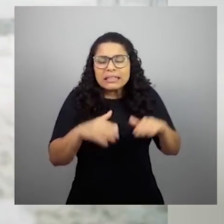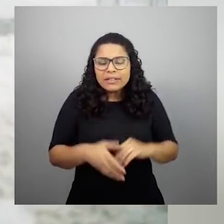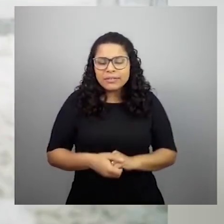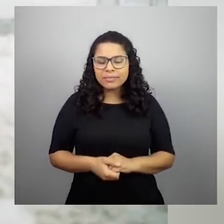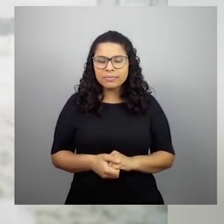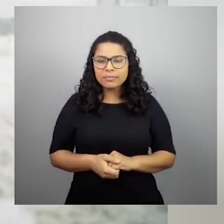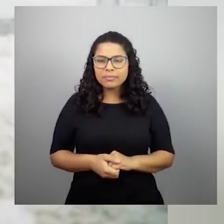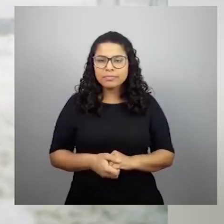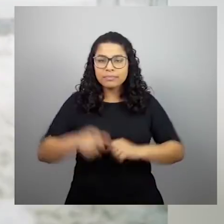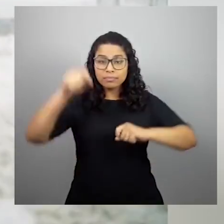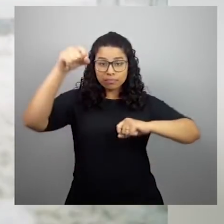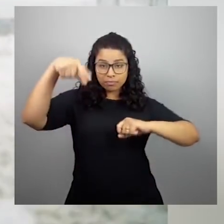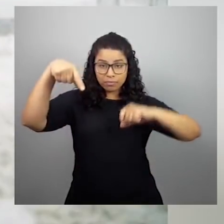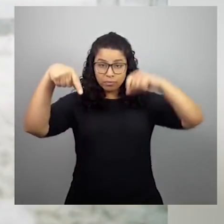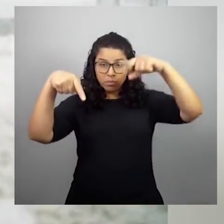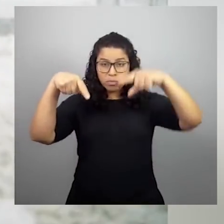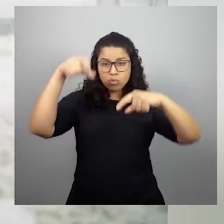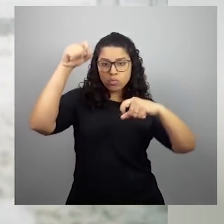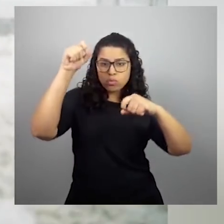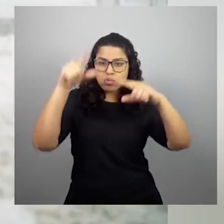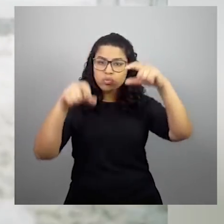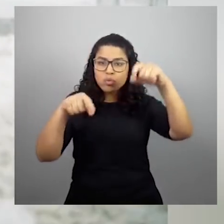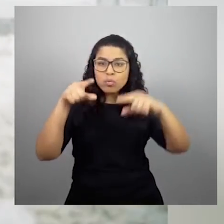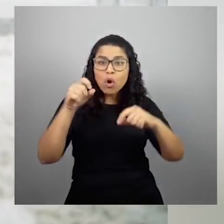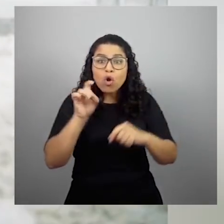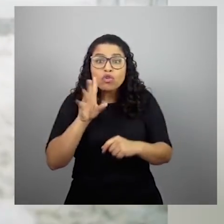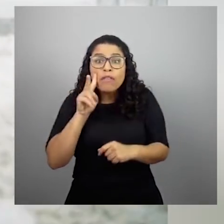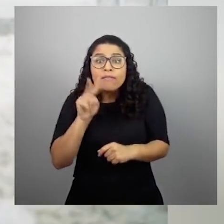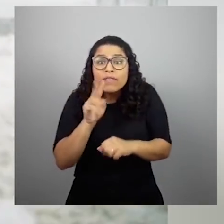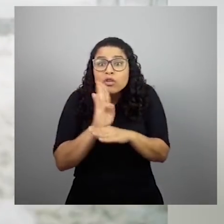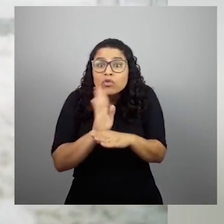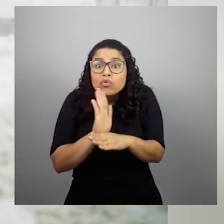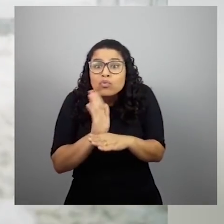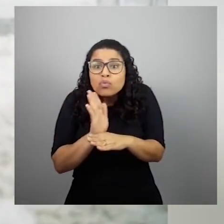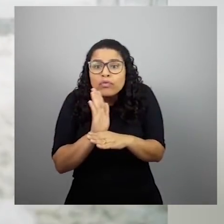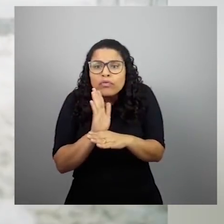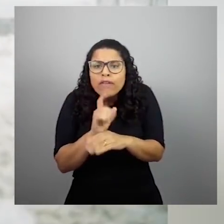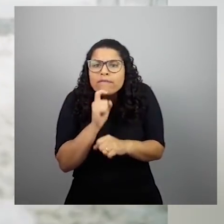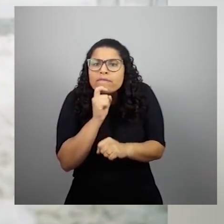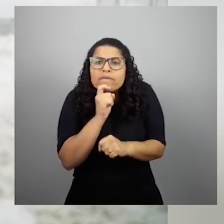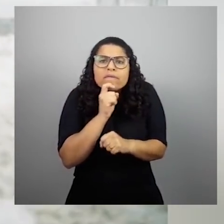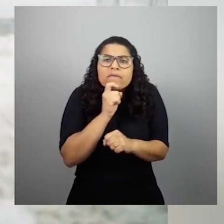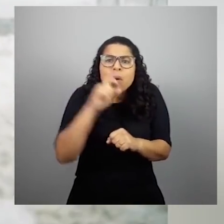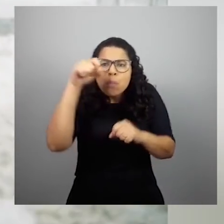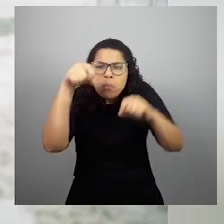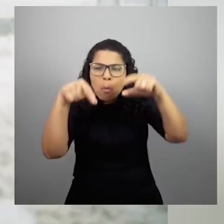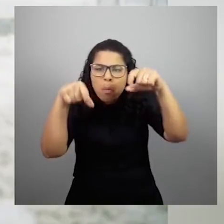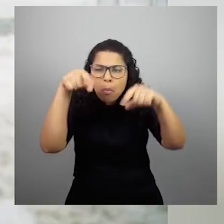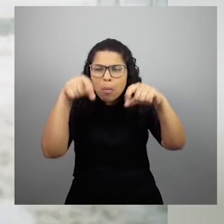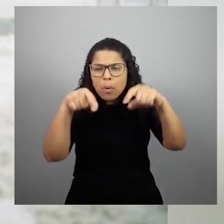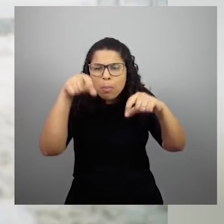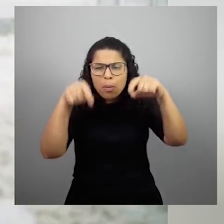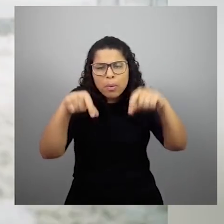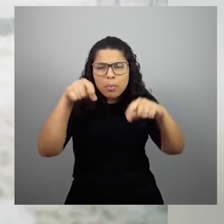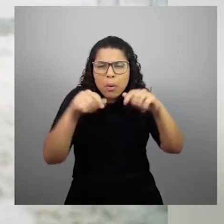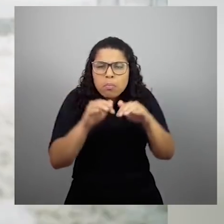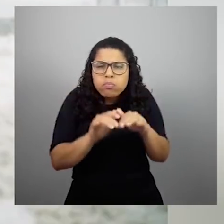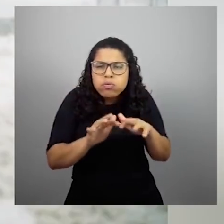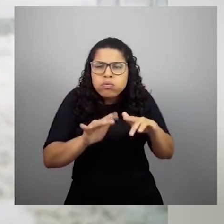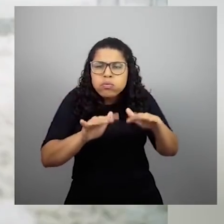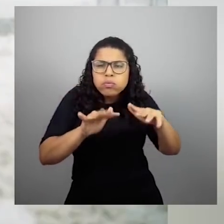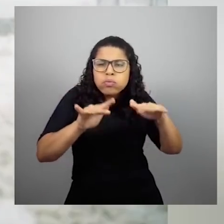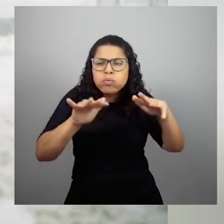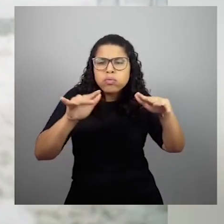Ai, essa neve. Ai, eu só vi neve no filme, mas disseram que é muito gelada. E gelada. Olha a quantidade